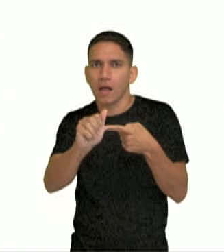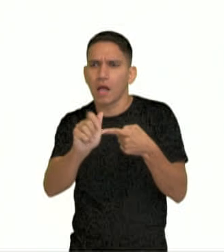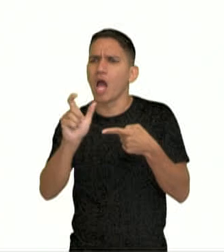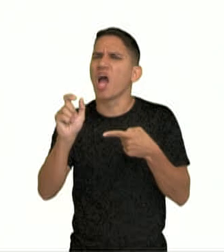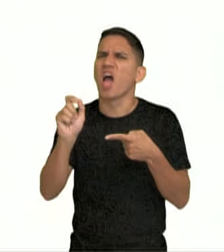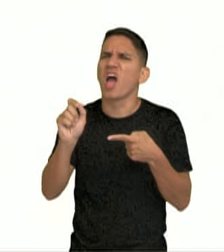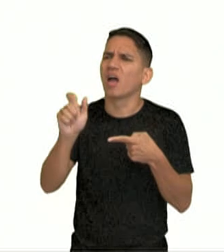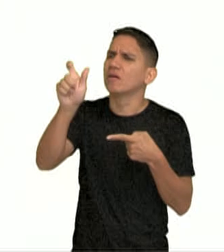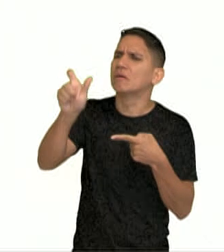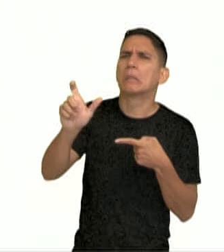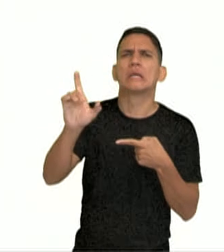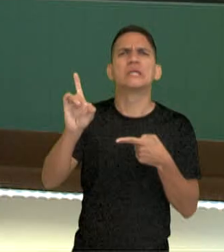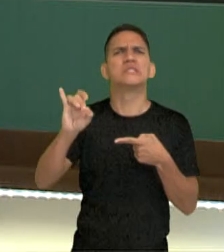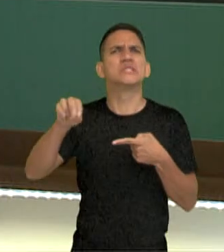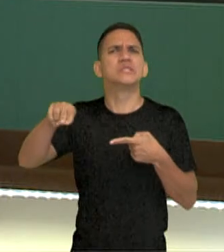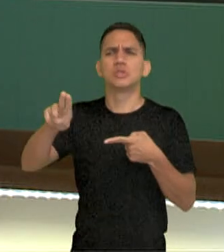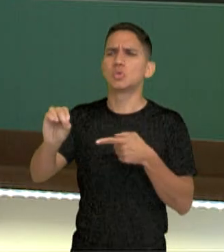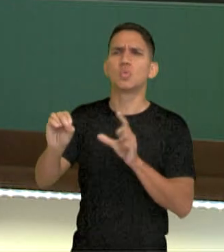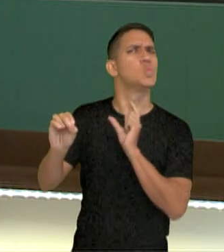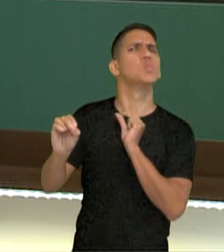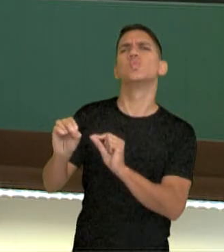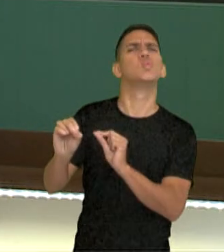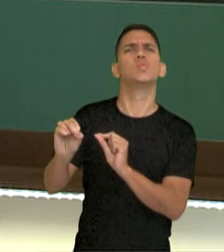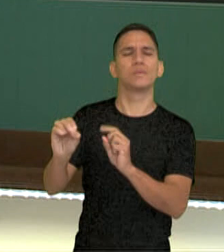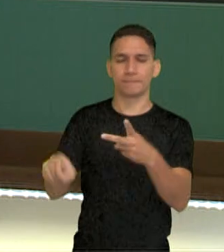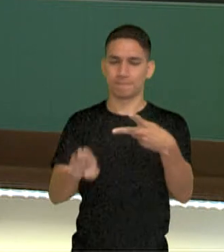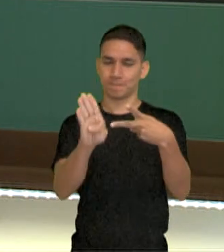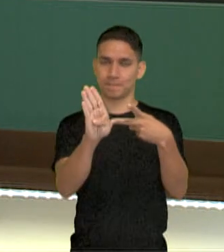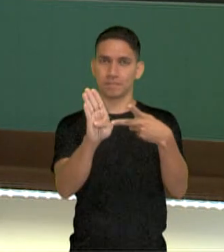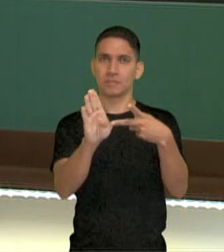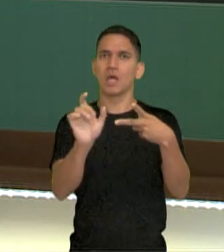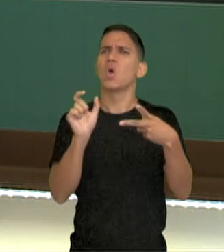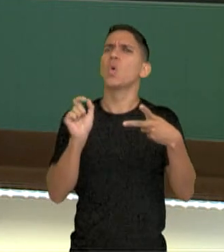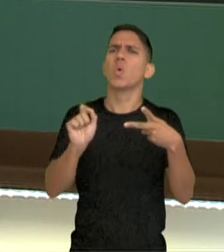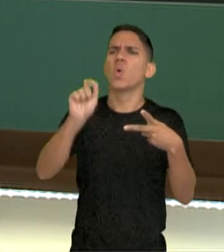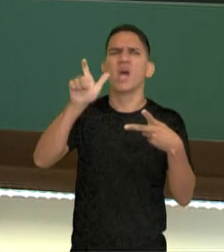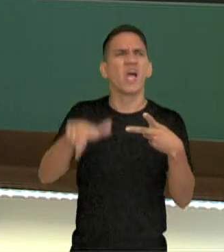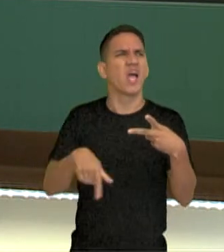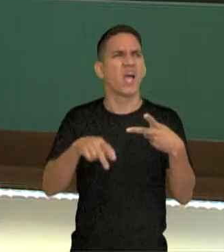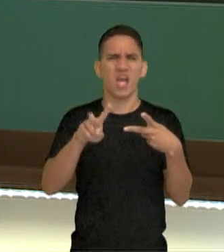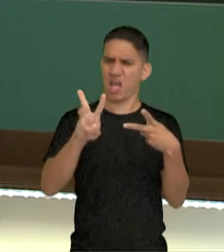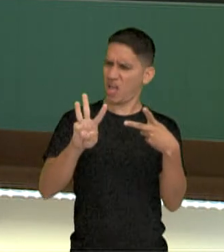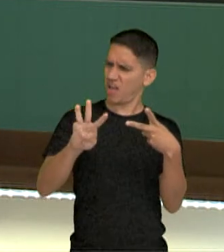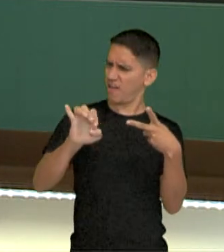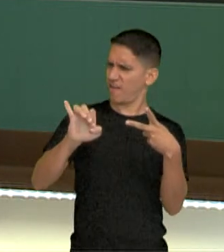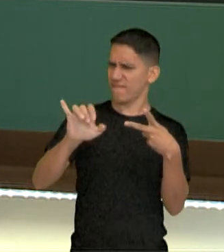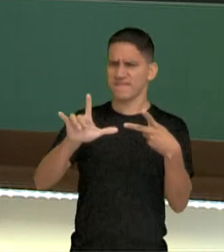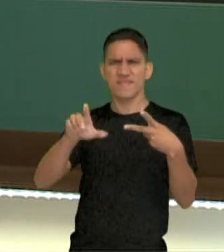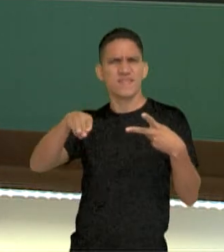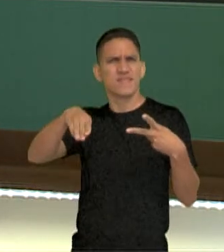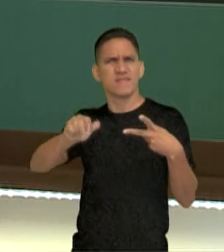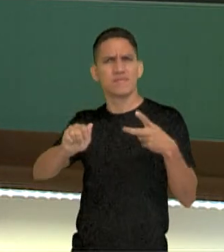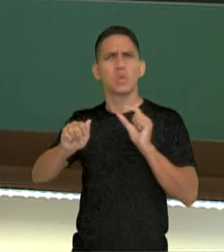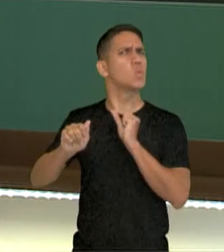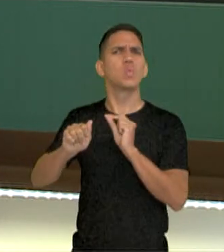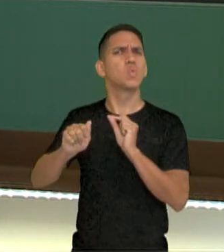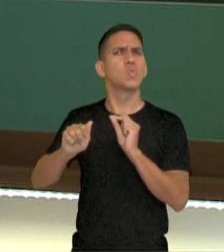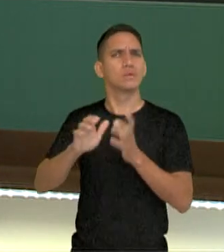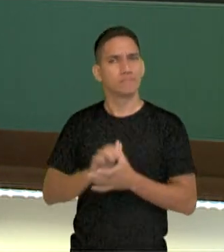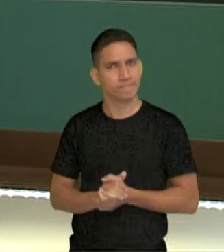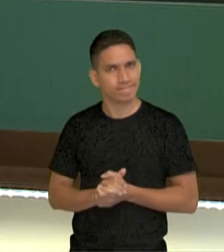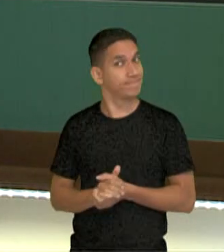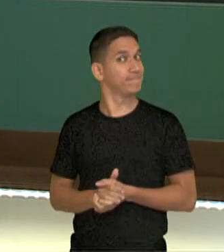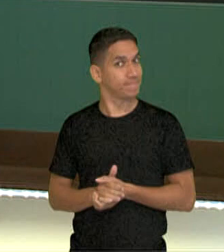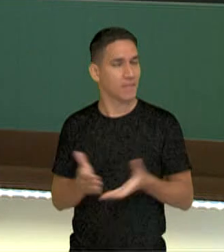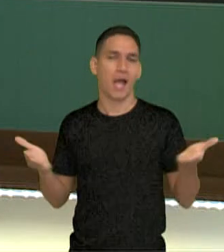Dino? Quem é o Dino? E a outra, who is Vilma? Quem é Vilma?